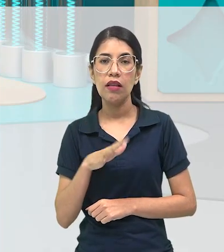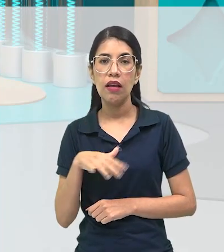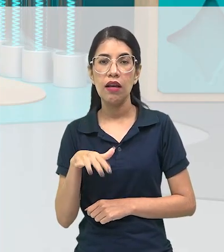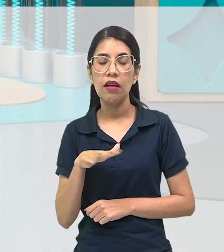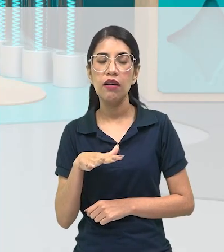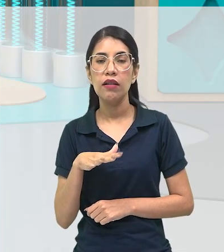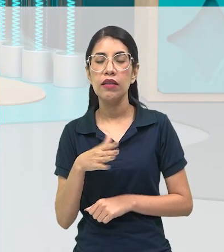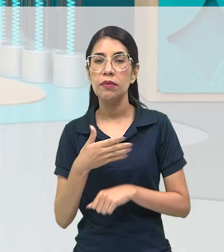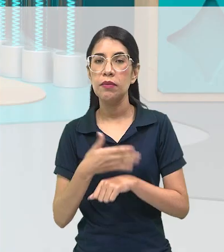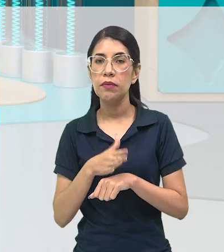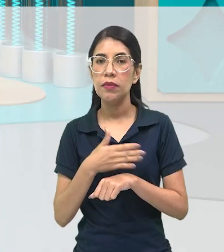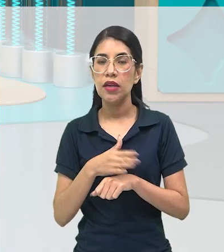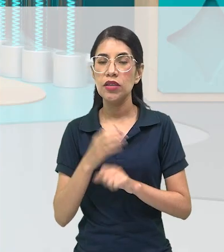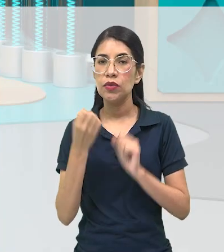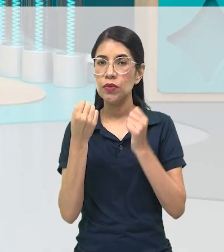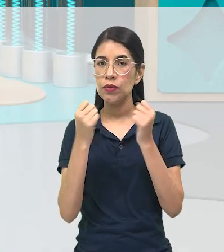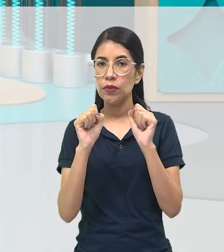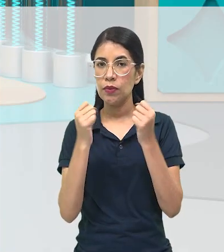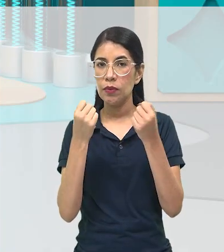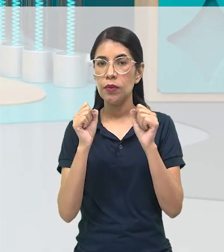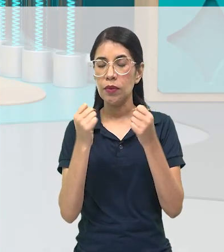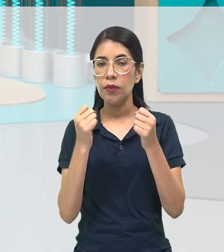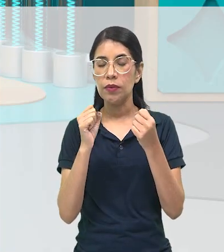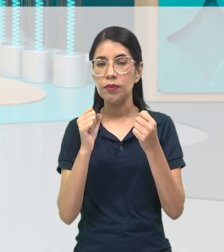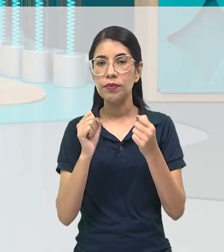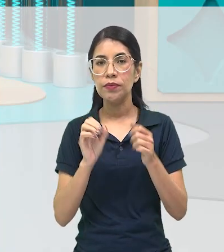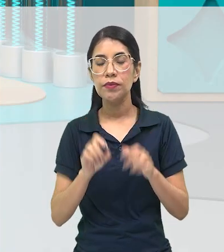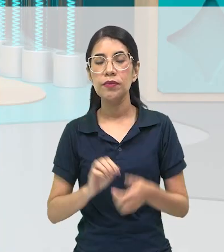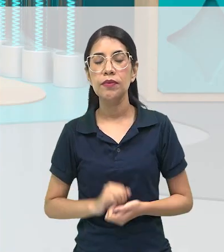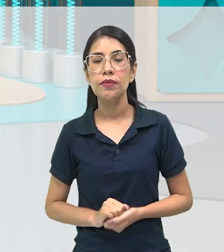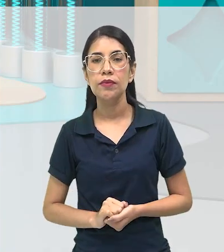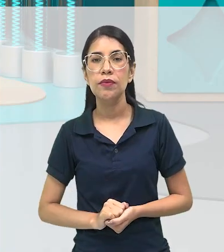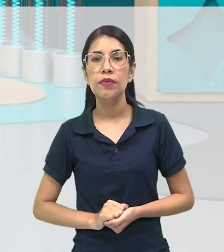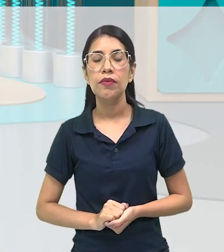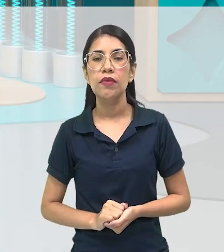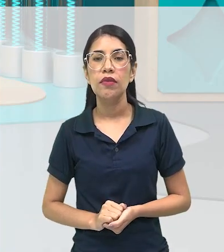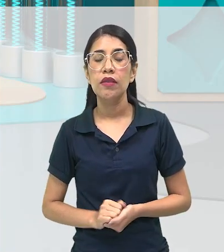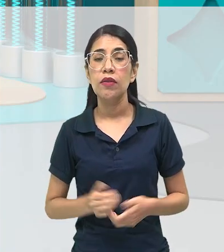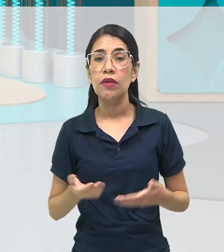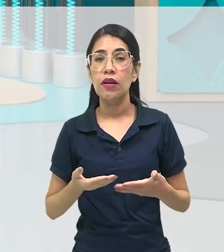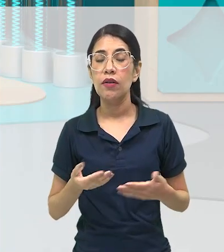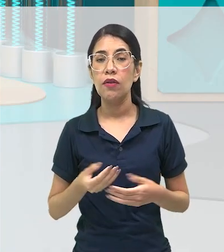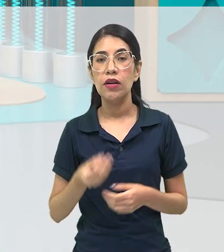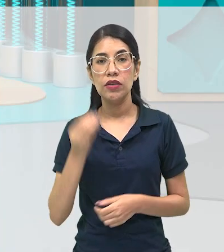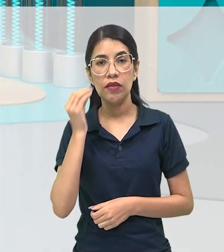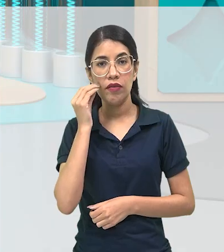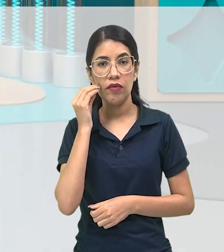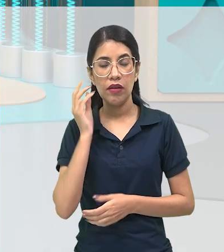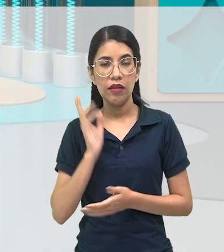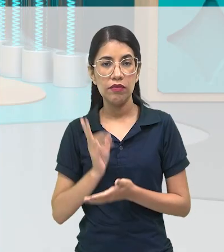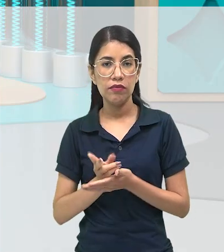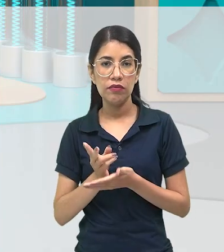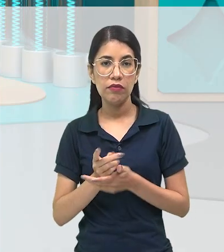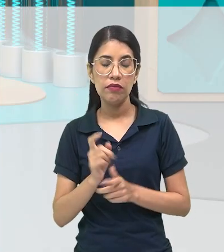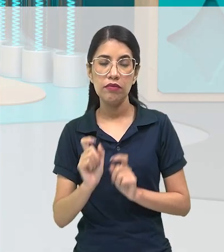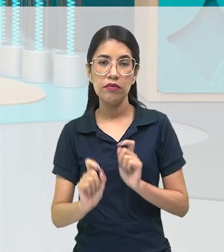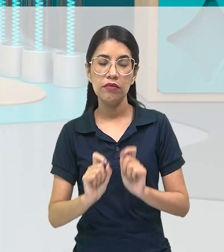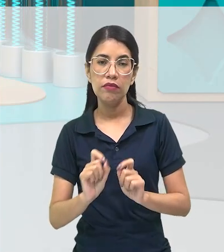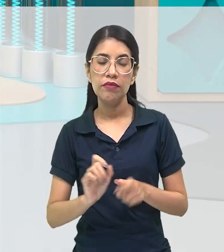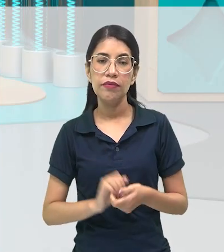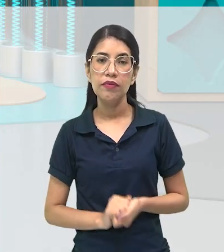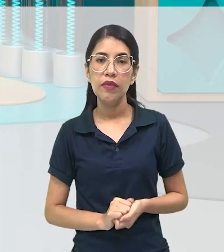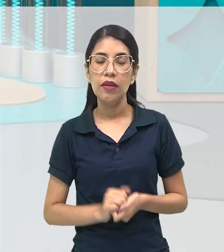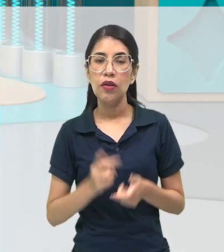nas práticas de esportes, de atividades físicas. Então, nós vamos agora dar continuidade a